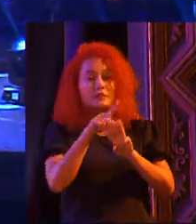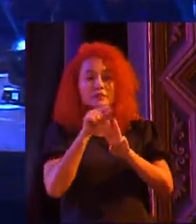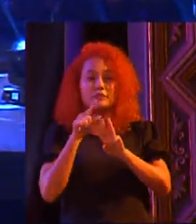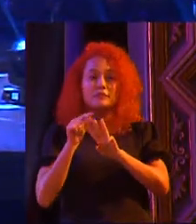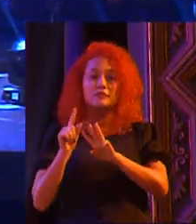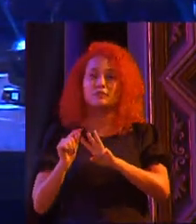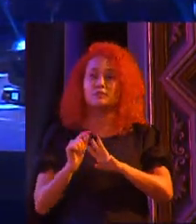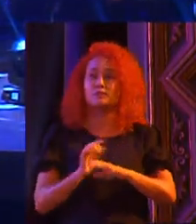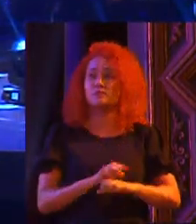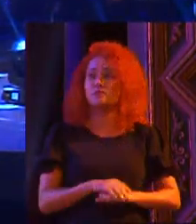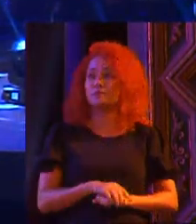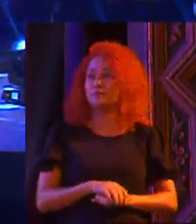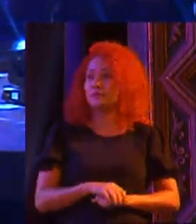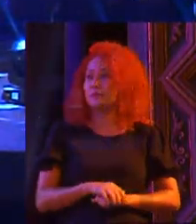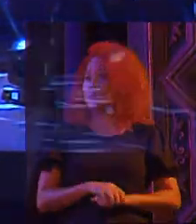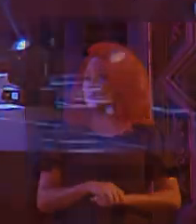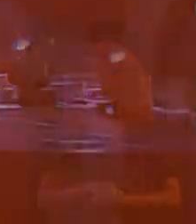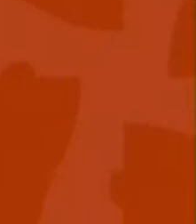produção musical.